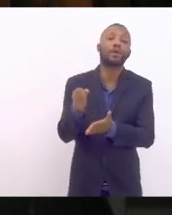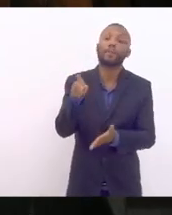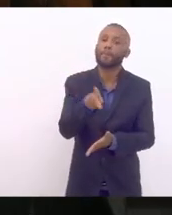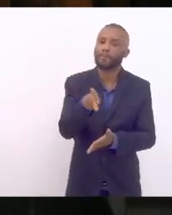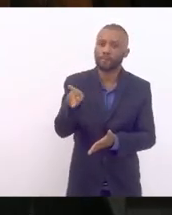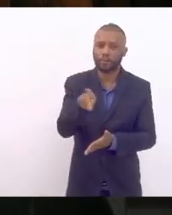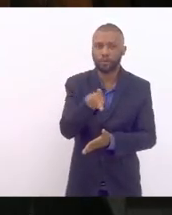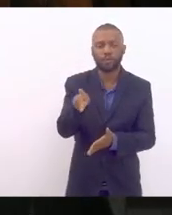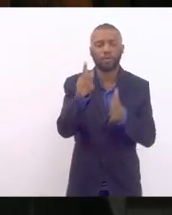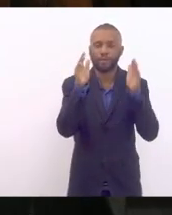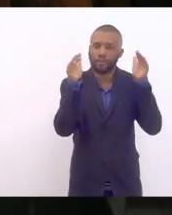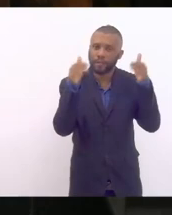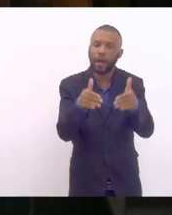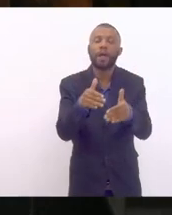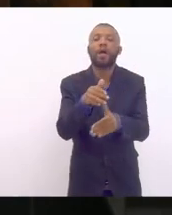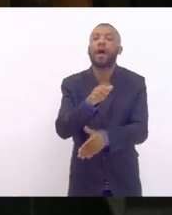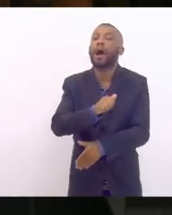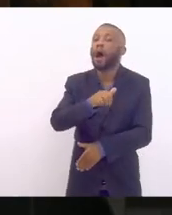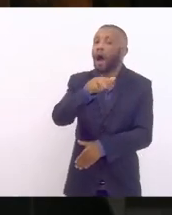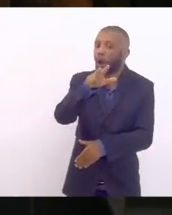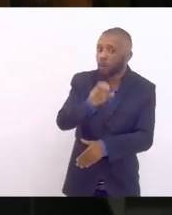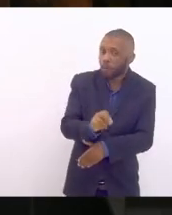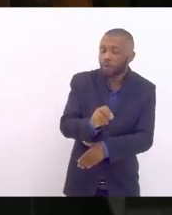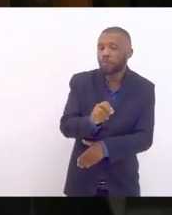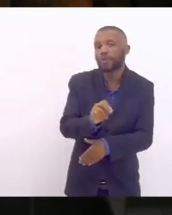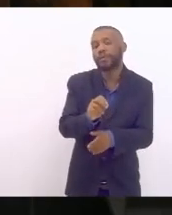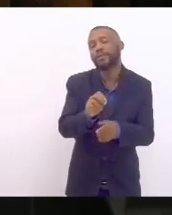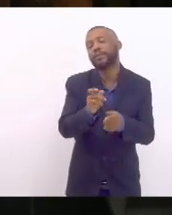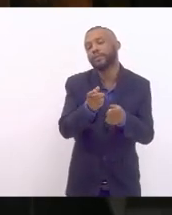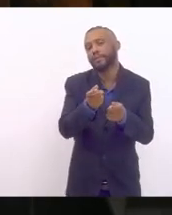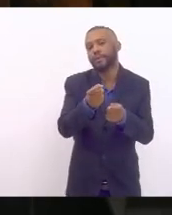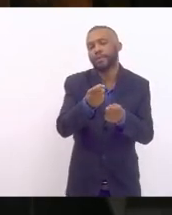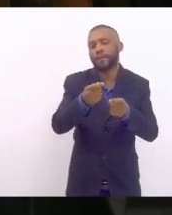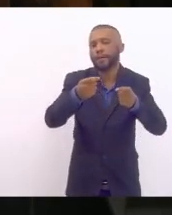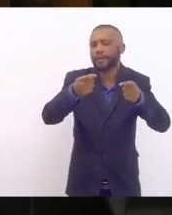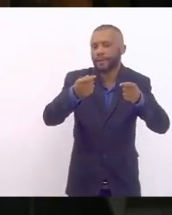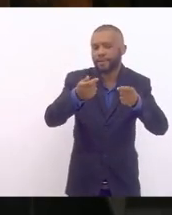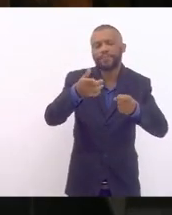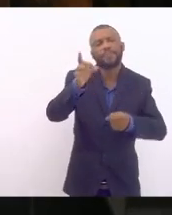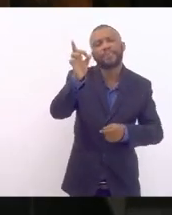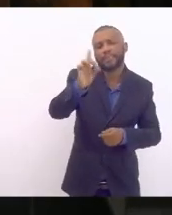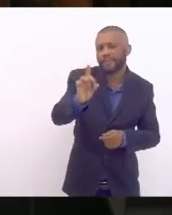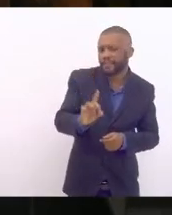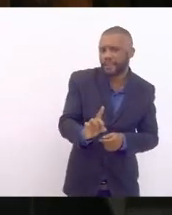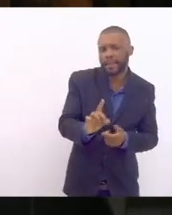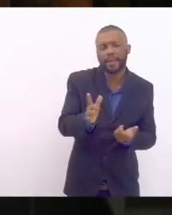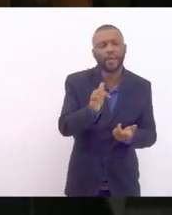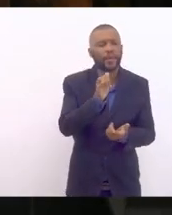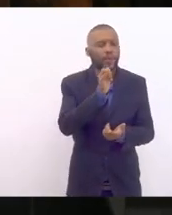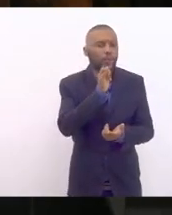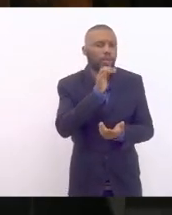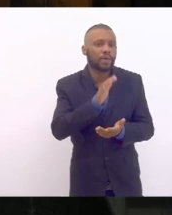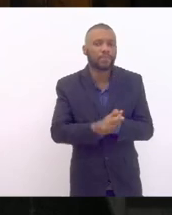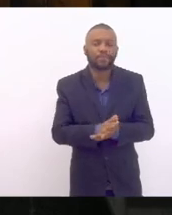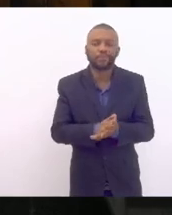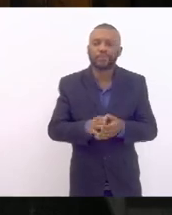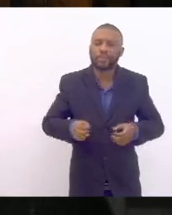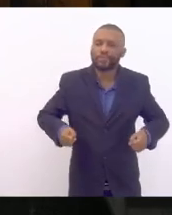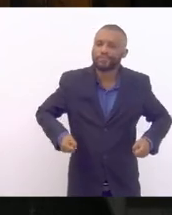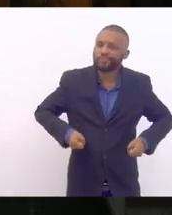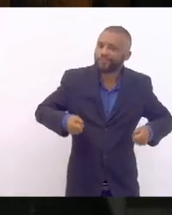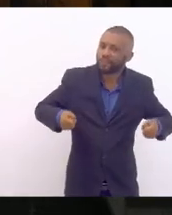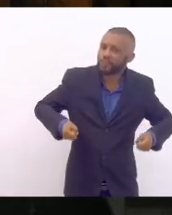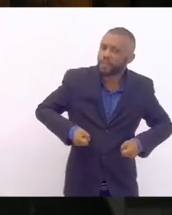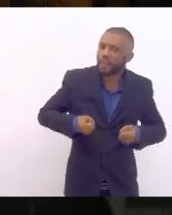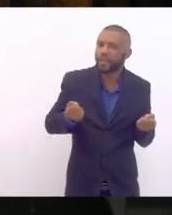para alunos com necessidades educacionais específicas nós temos alunos com mobilidade praticamente